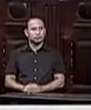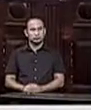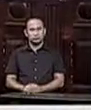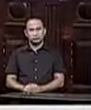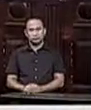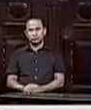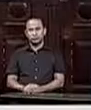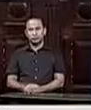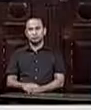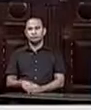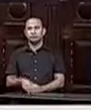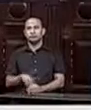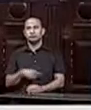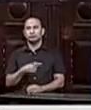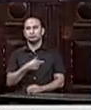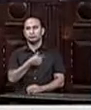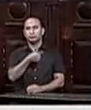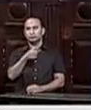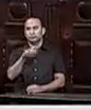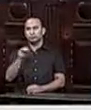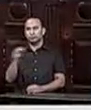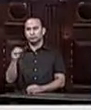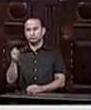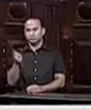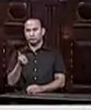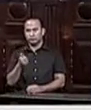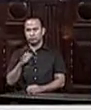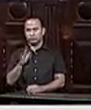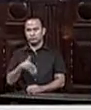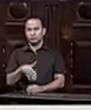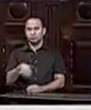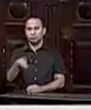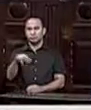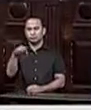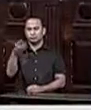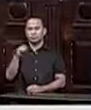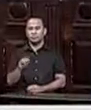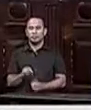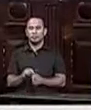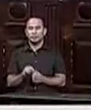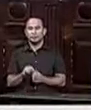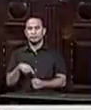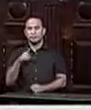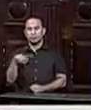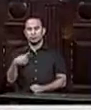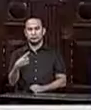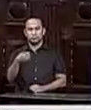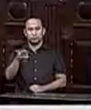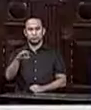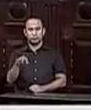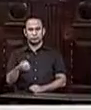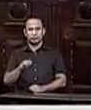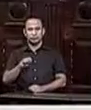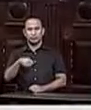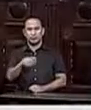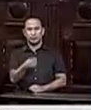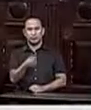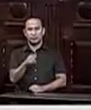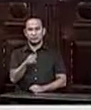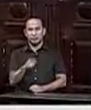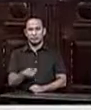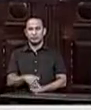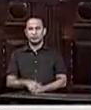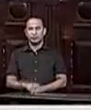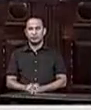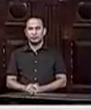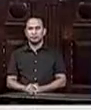modo a contemplar os primeiros 700 já sorteados e fazer o sorteio para a entrega das chaves nos demais